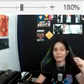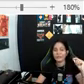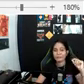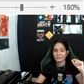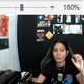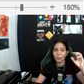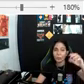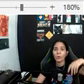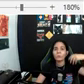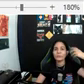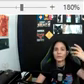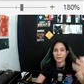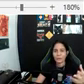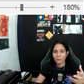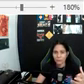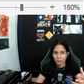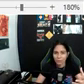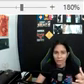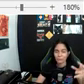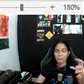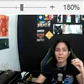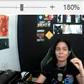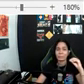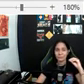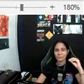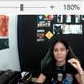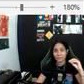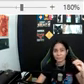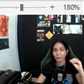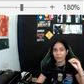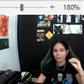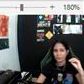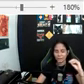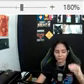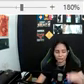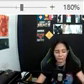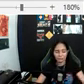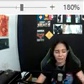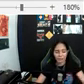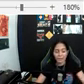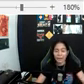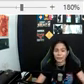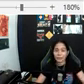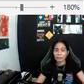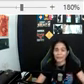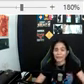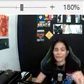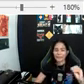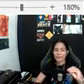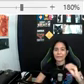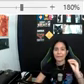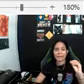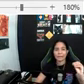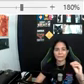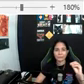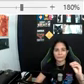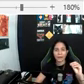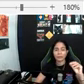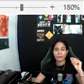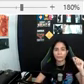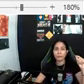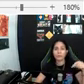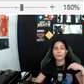preciso coletar esse dado ou tentar contorná-lo na minha pesquisa, na minha coleta de dados. Então, para evitar que a